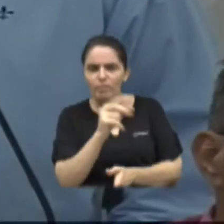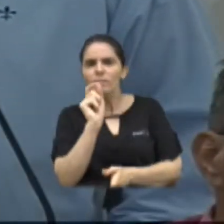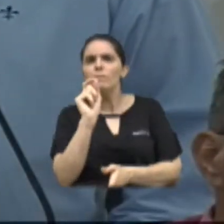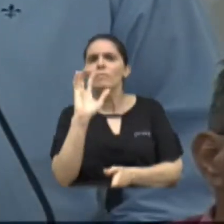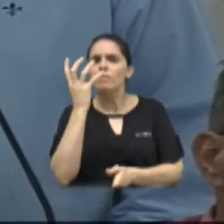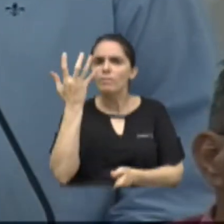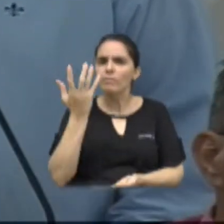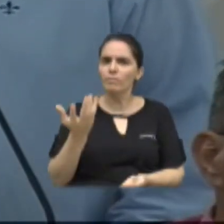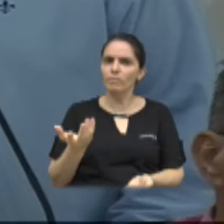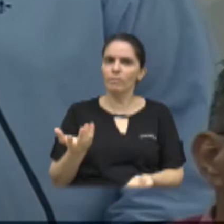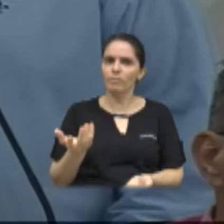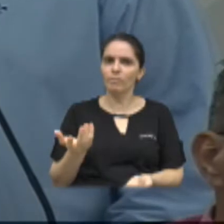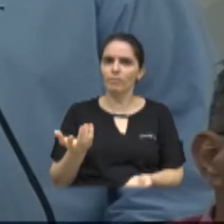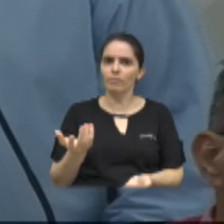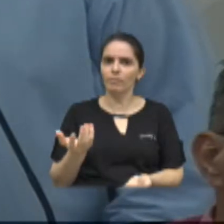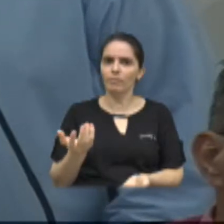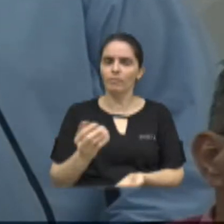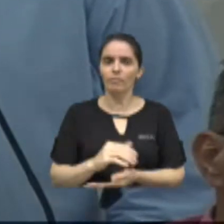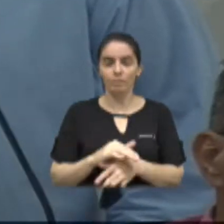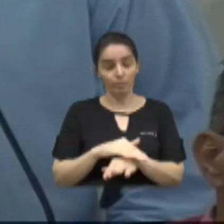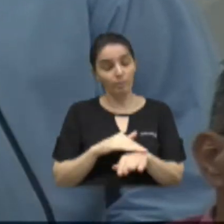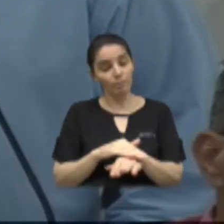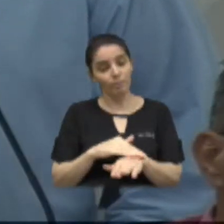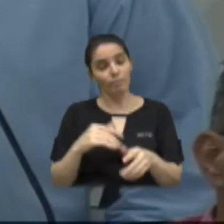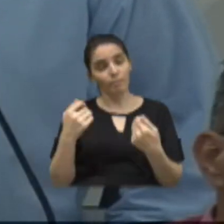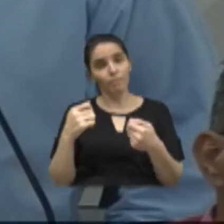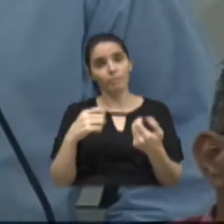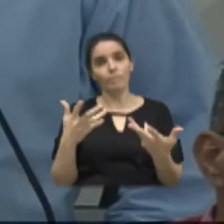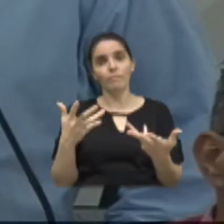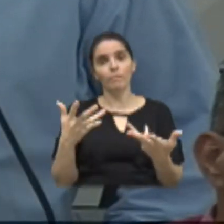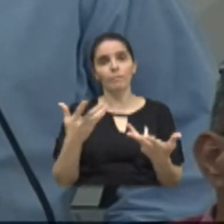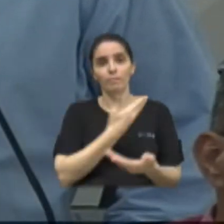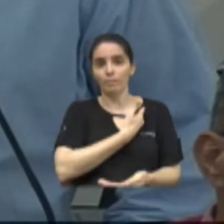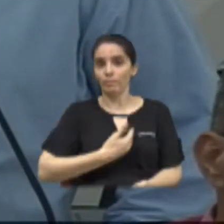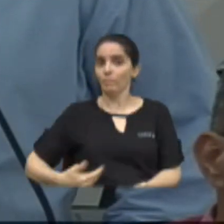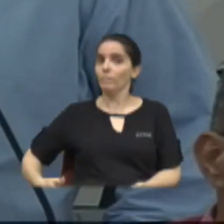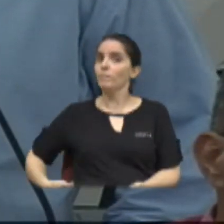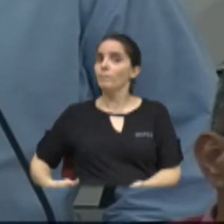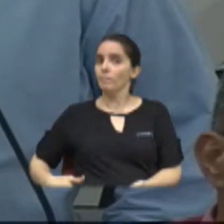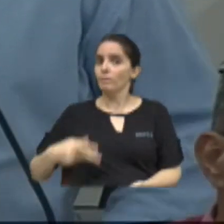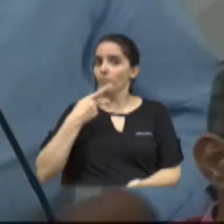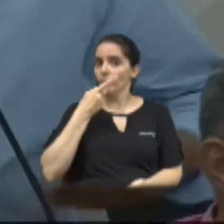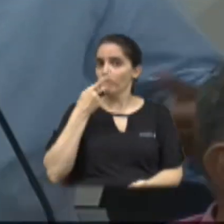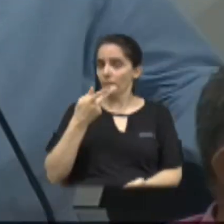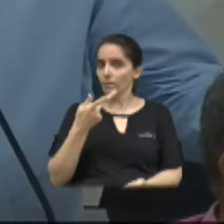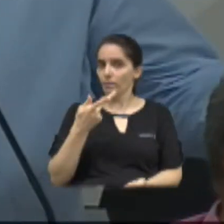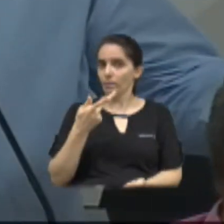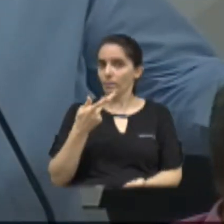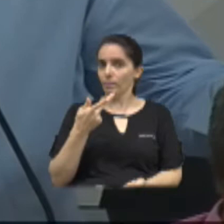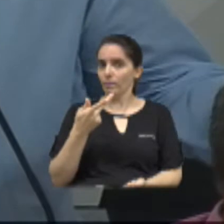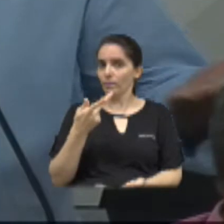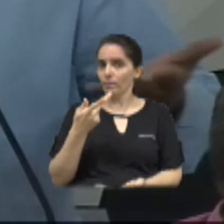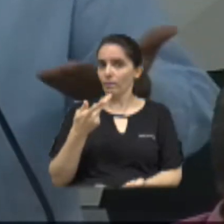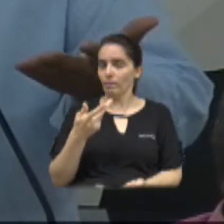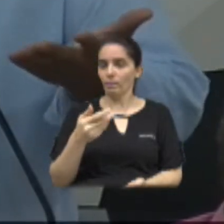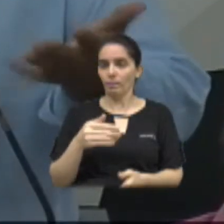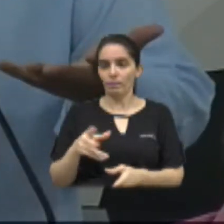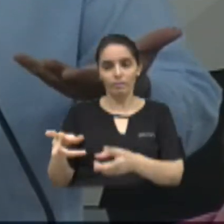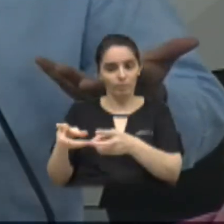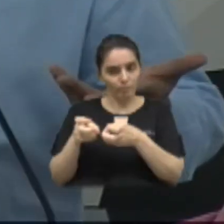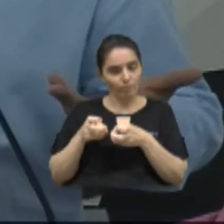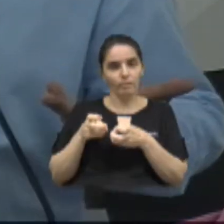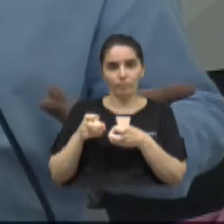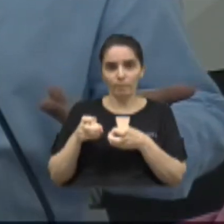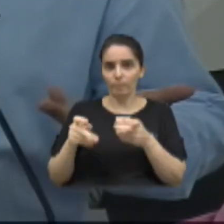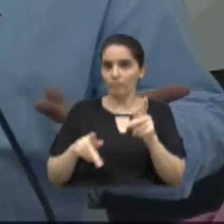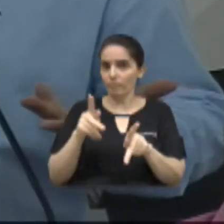fazer. Agora, precisa um pouquinho mais da conversa, né? Falou que ia ser um governo que ouvia a população, e até agora não houve o pessoal